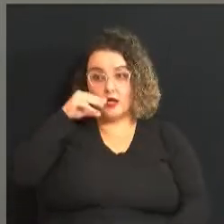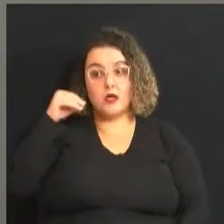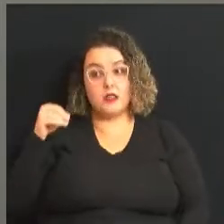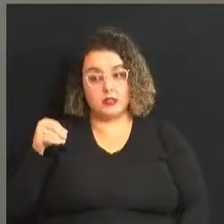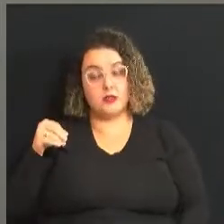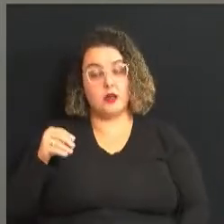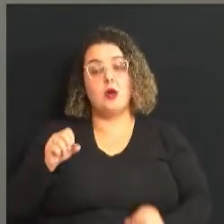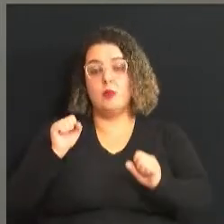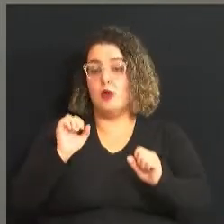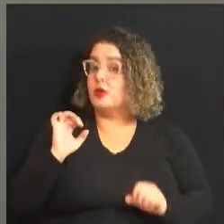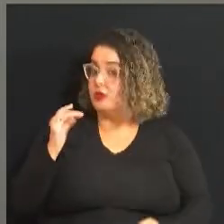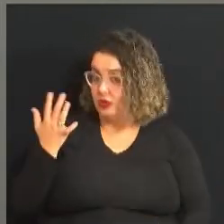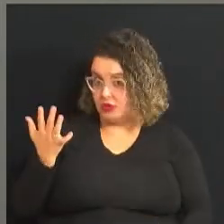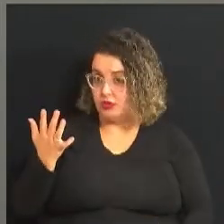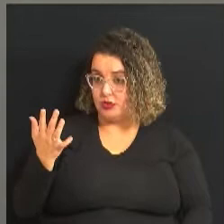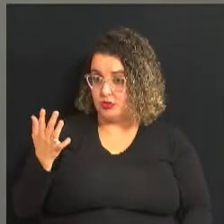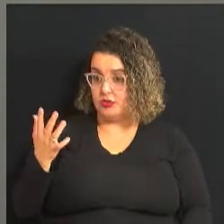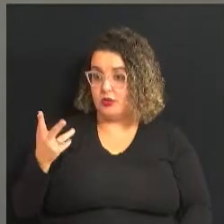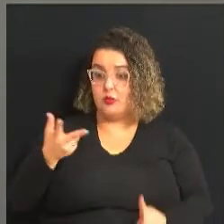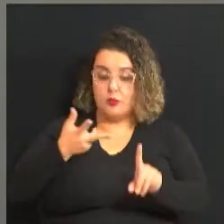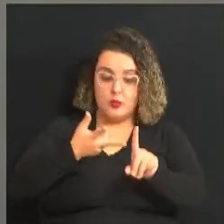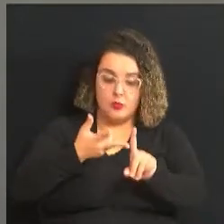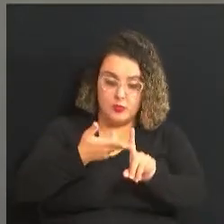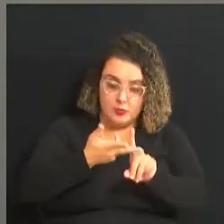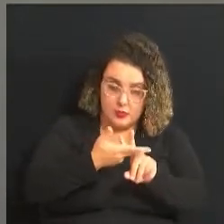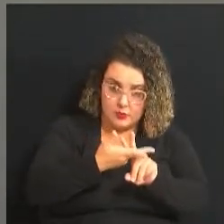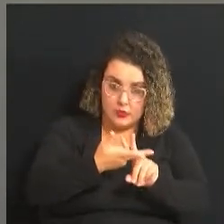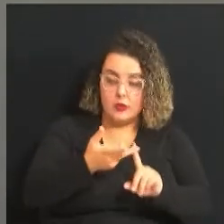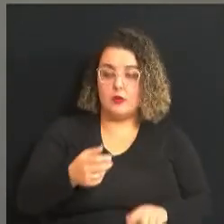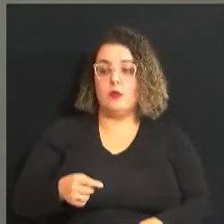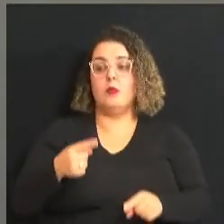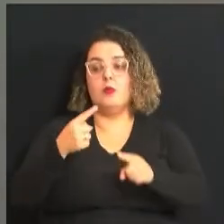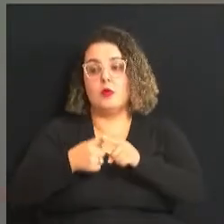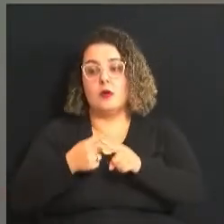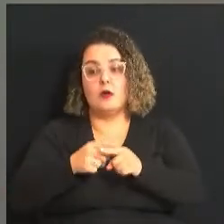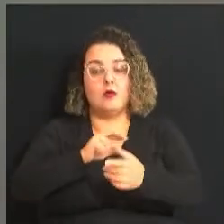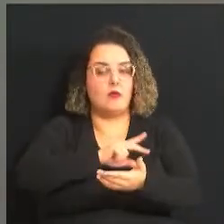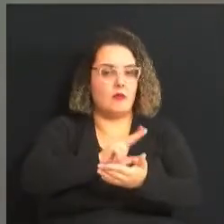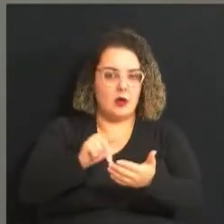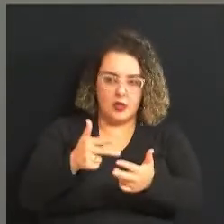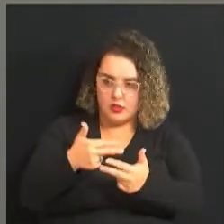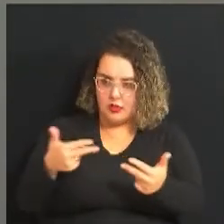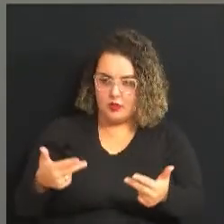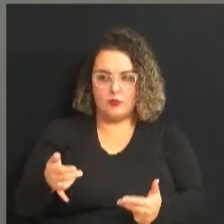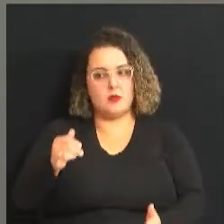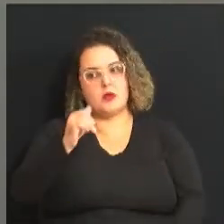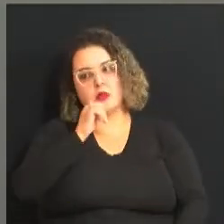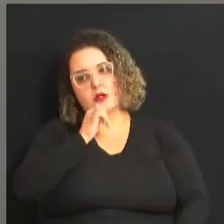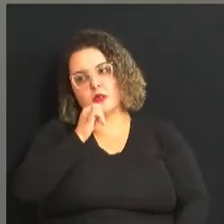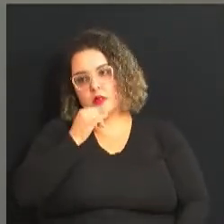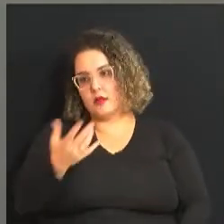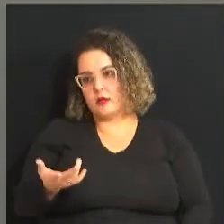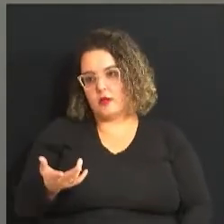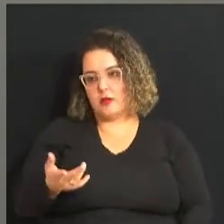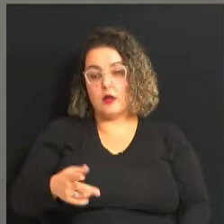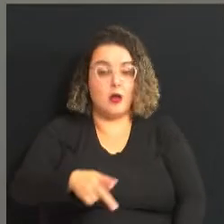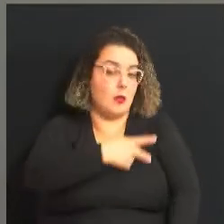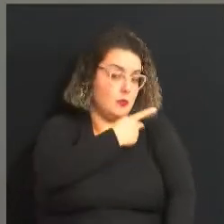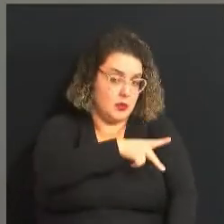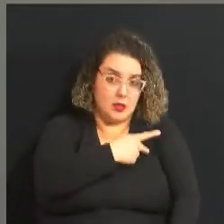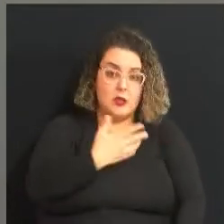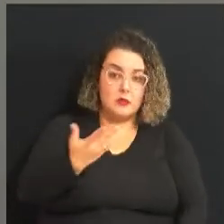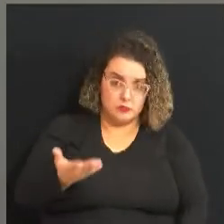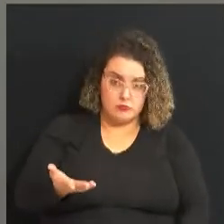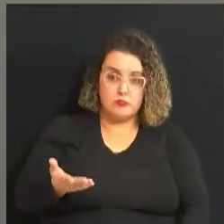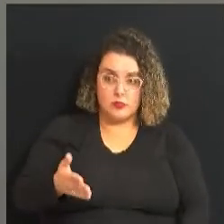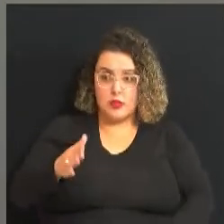chance, sim, de evoluir para uma cesárea. E isso se deve a vários fatores. Por exemplo, aí a pressão alta mesmo. Às vezes a